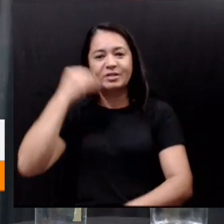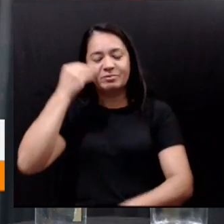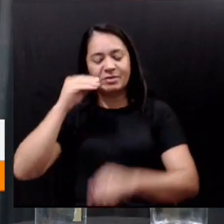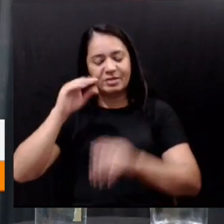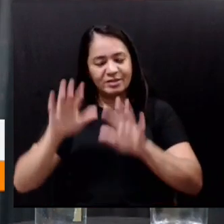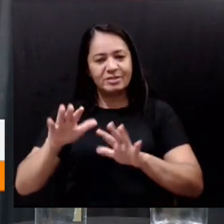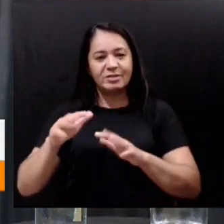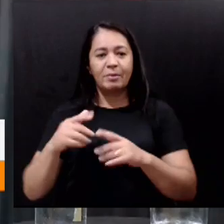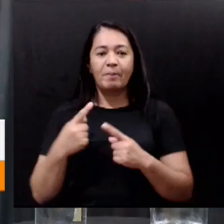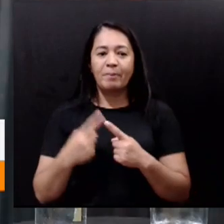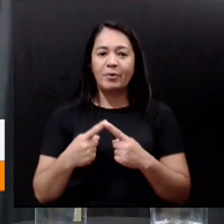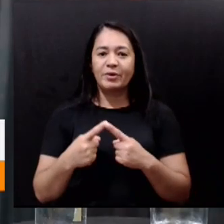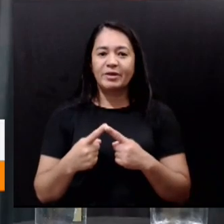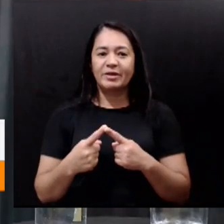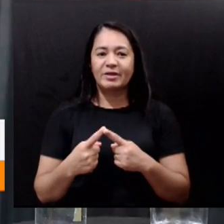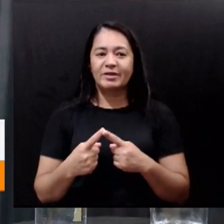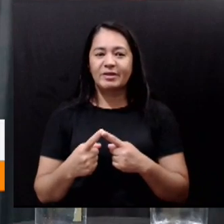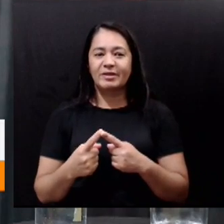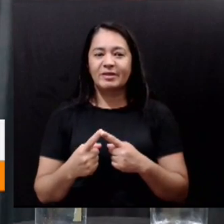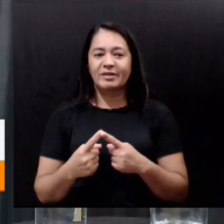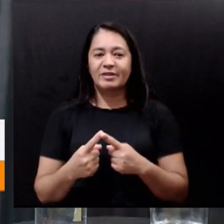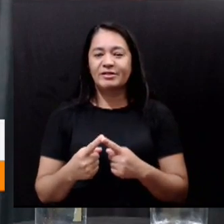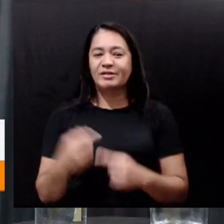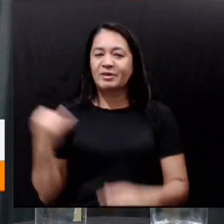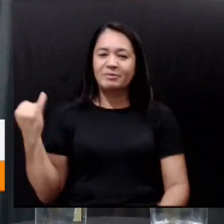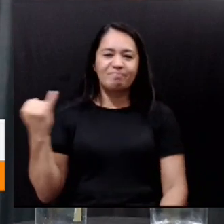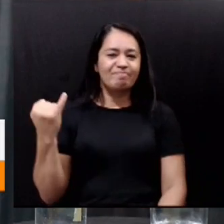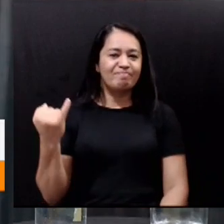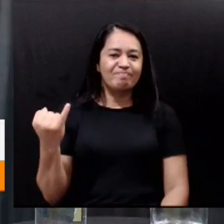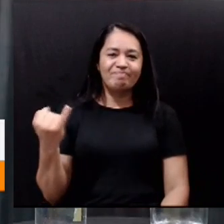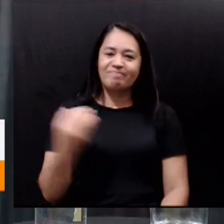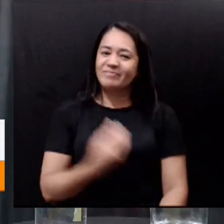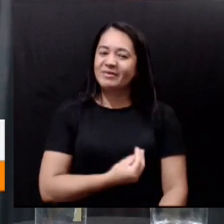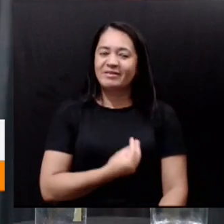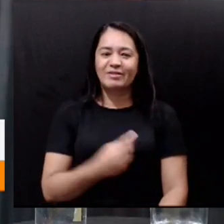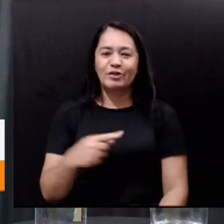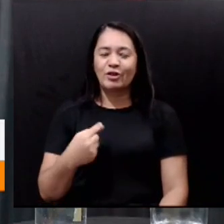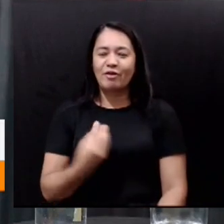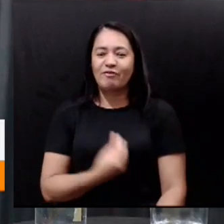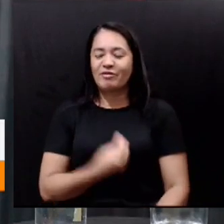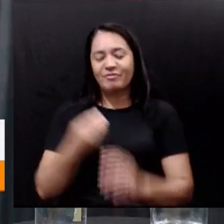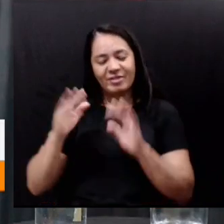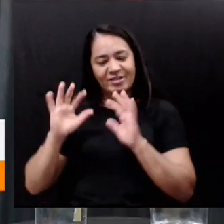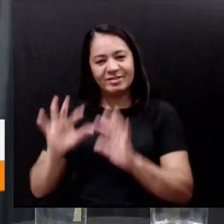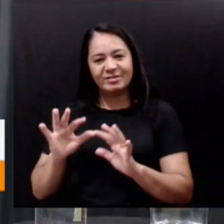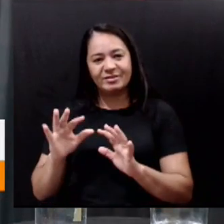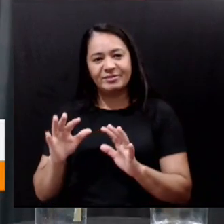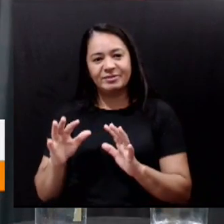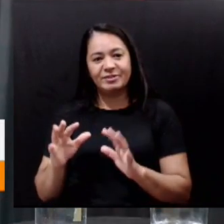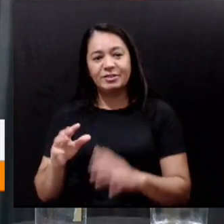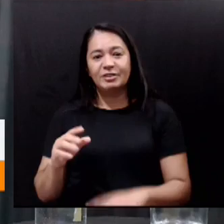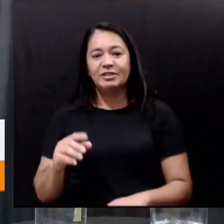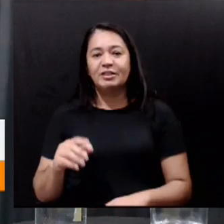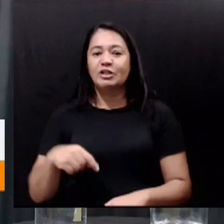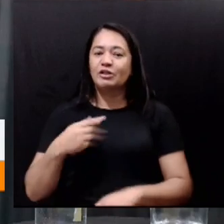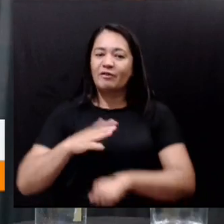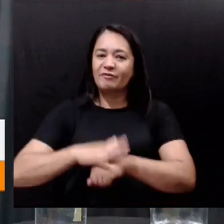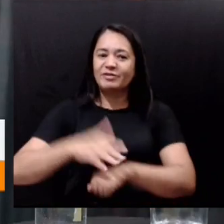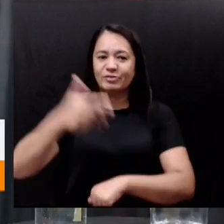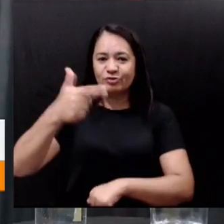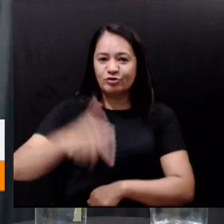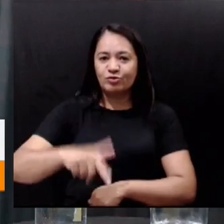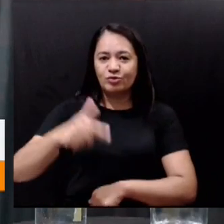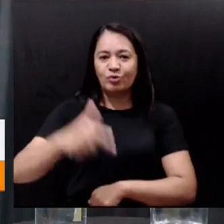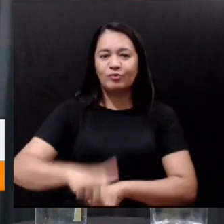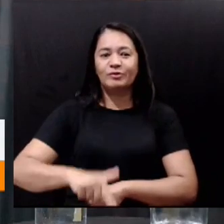são dos pequenos privilégios da vida, né? A gente poder ter vivido algo assim e poder reproduzir no nosso lar atual, até passar isso para